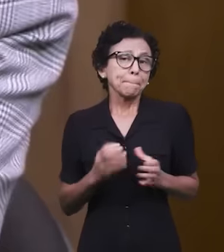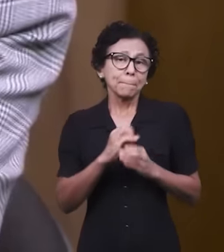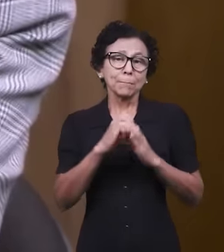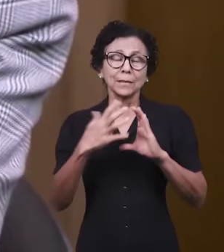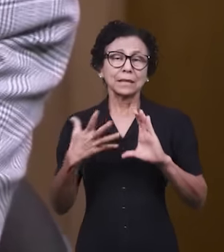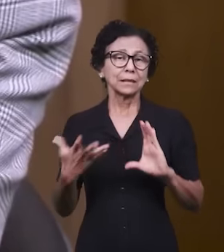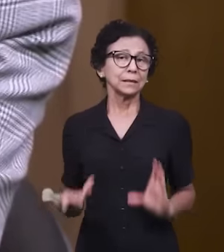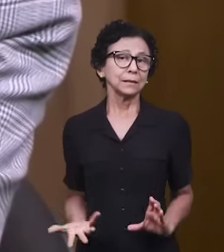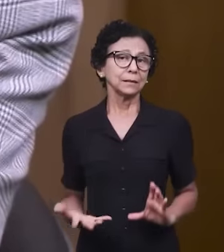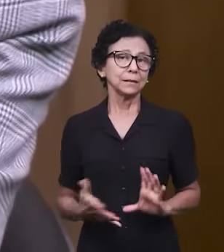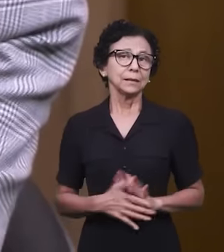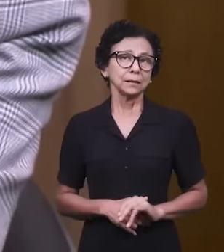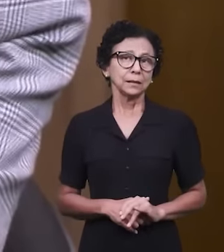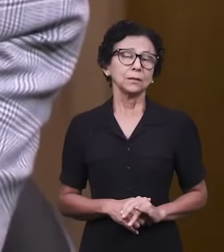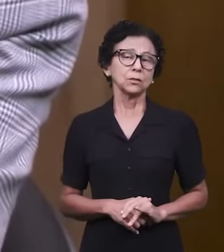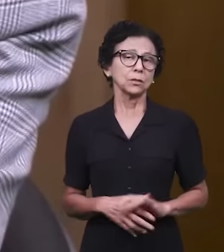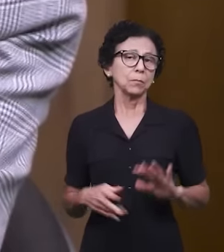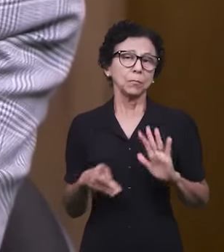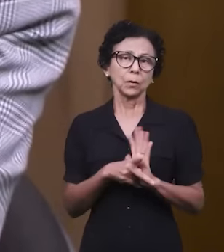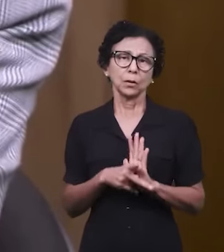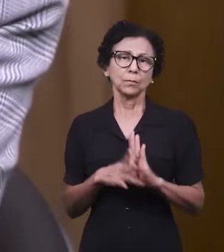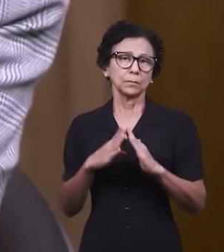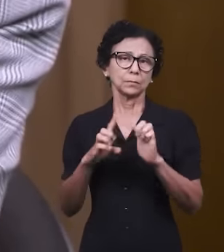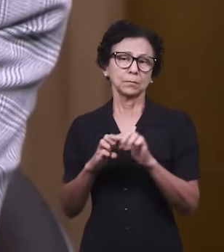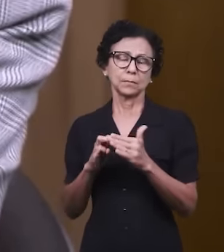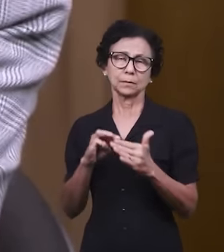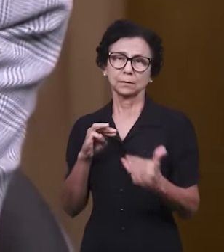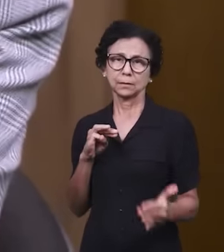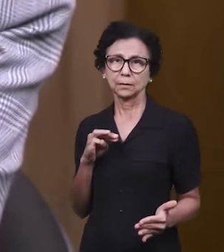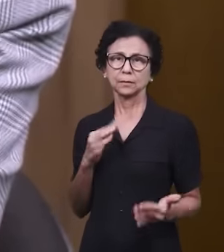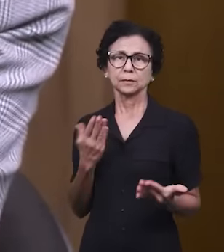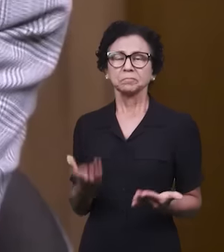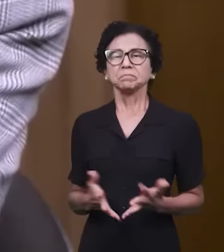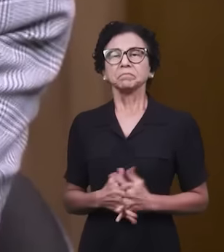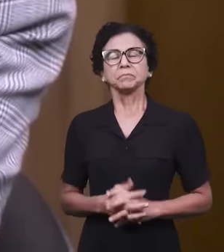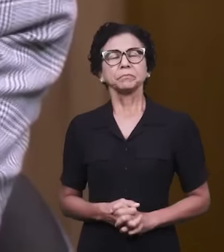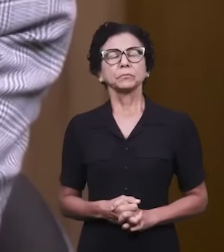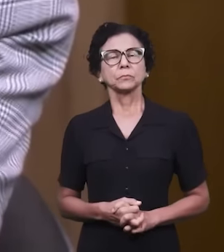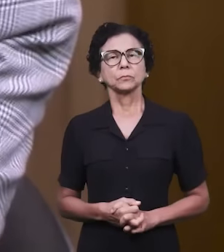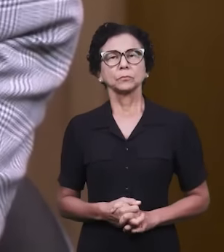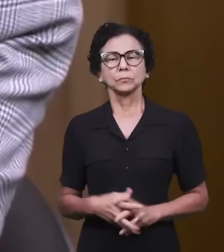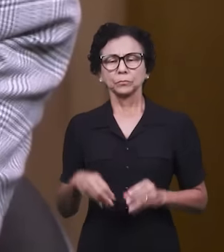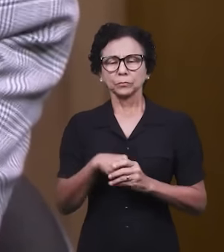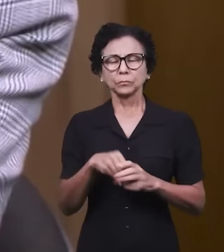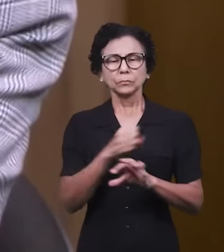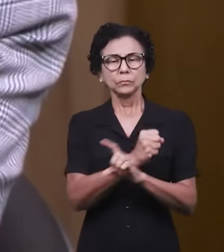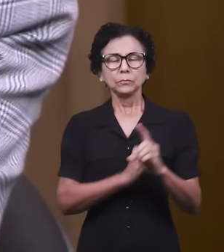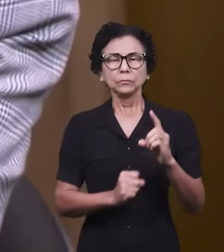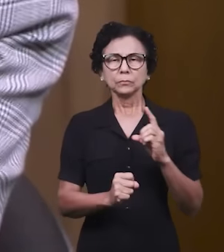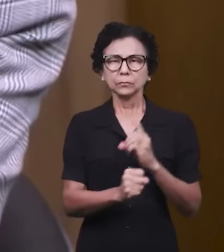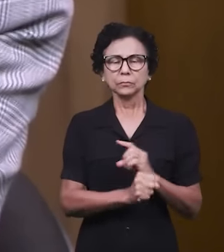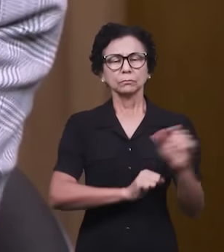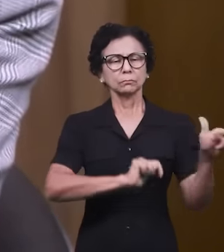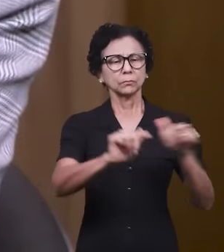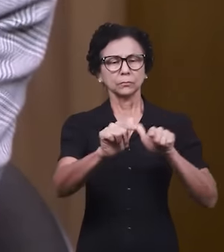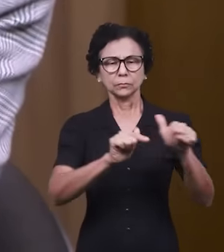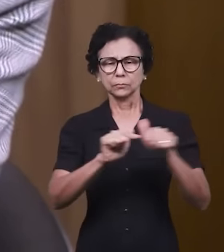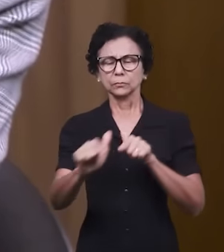característica nossa hoje disso, quer dizer, nós estamos em todos os setores da sociedade, né? E vivendo